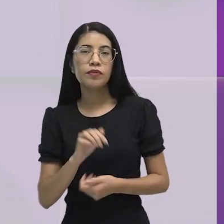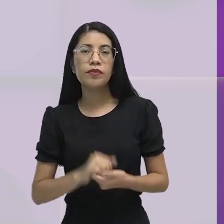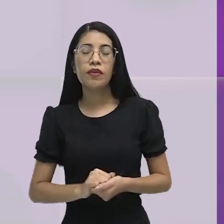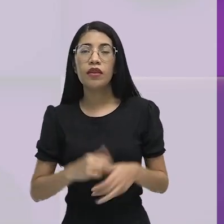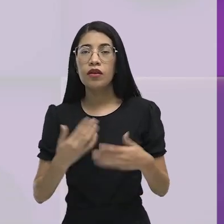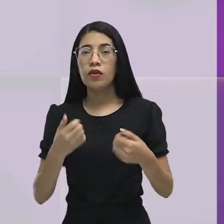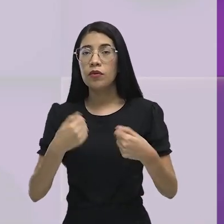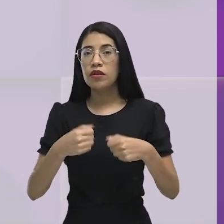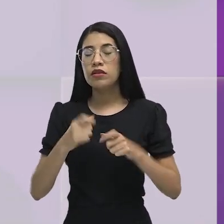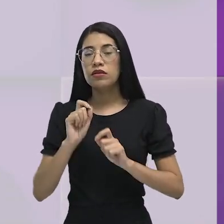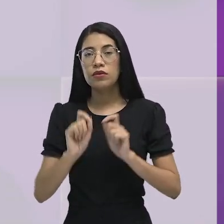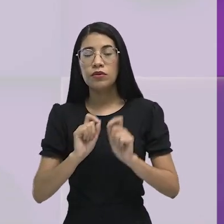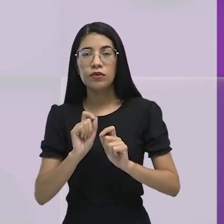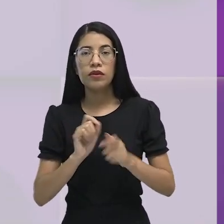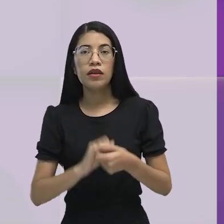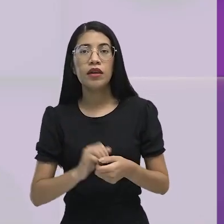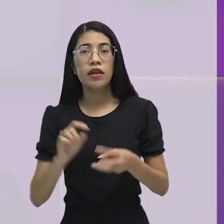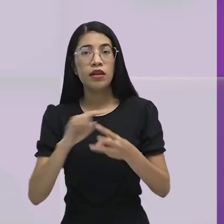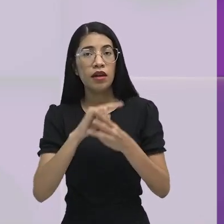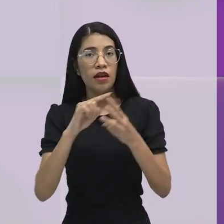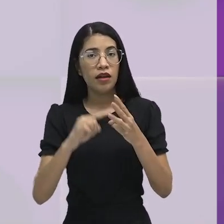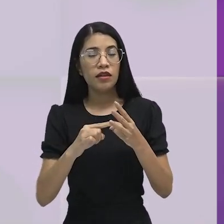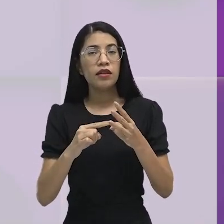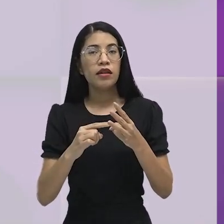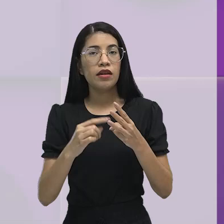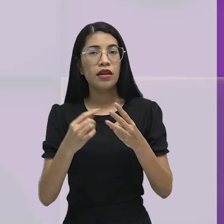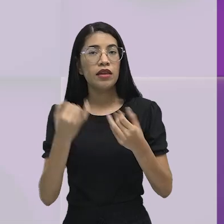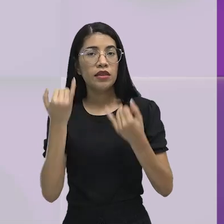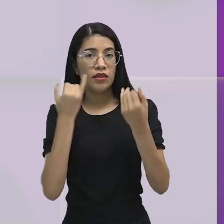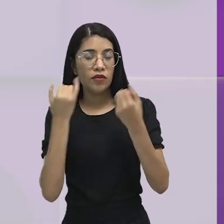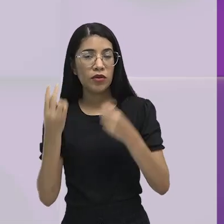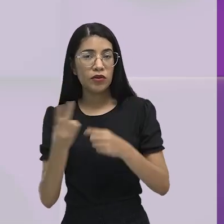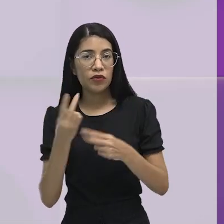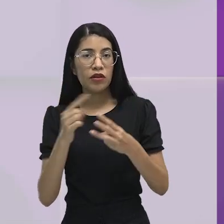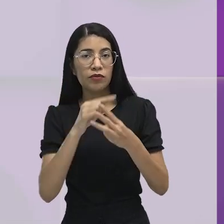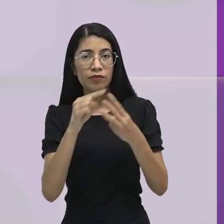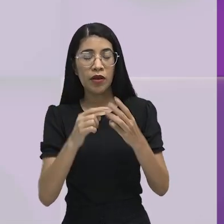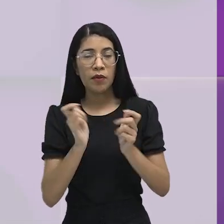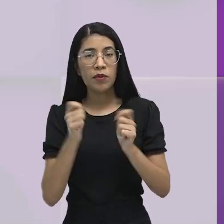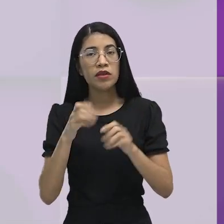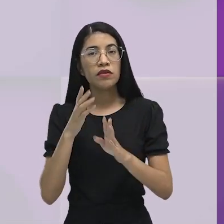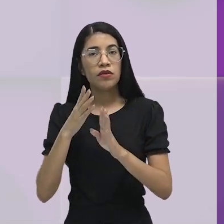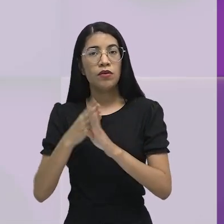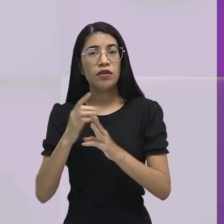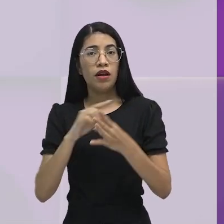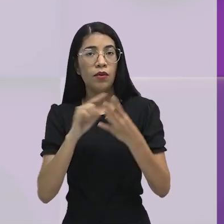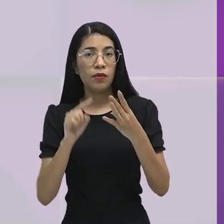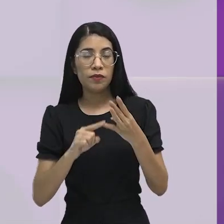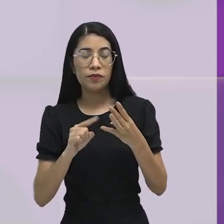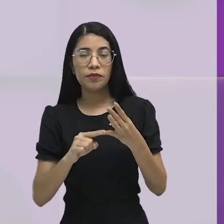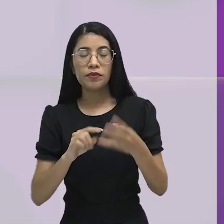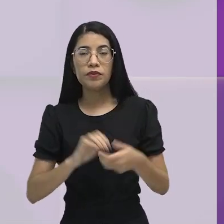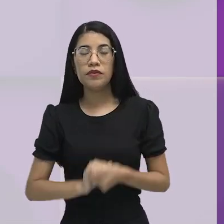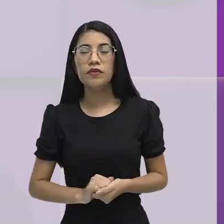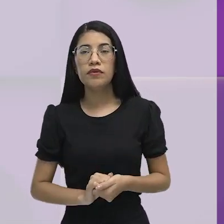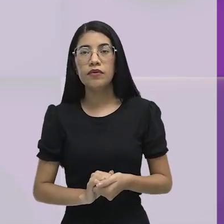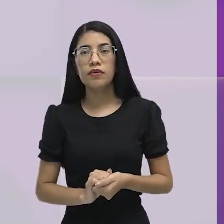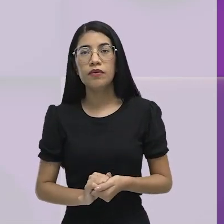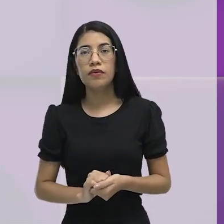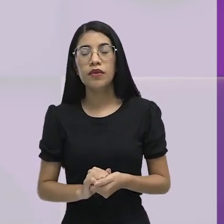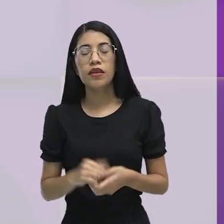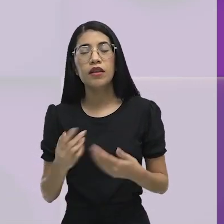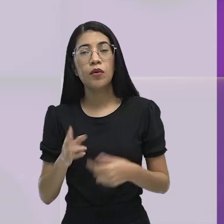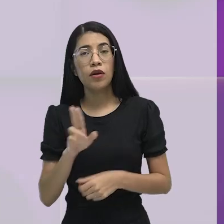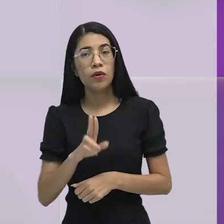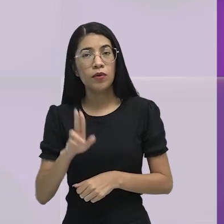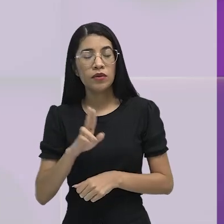eu preciso de pelo menos 3 valores para encontrar o quarto, ok? Normalmente a regra de